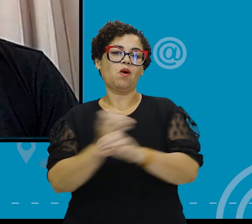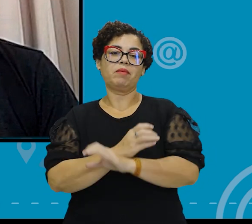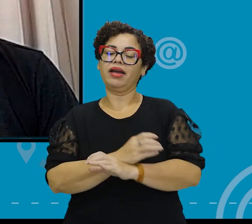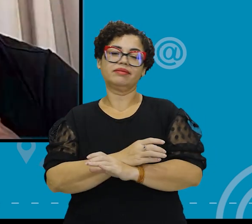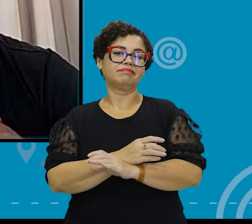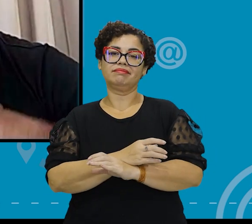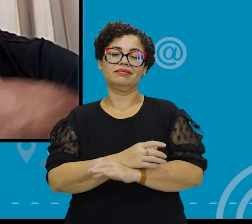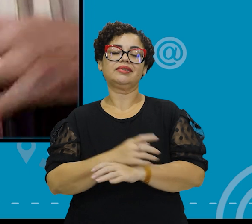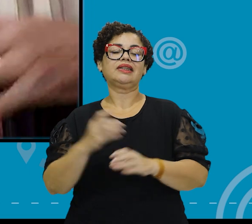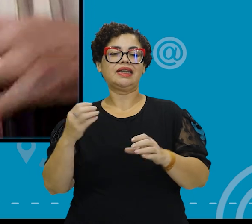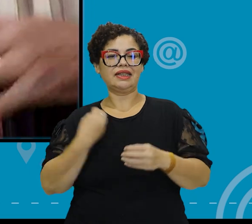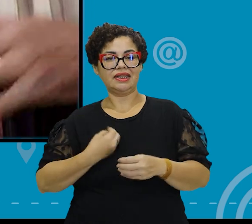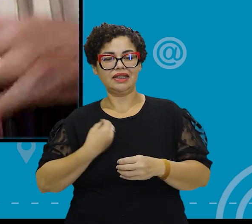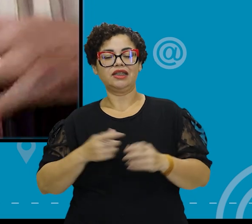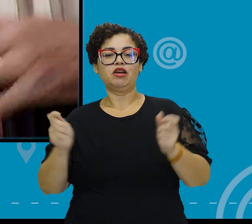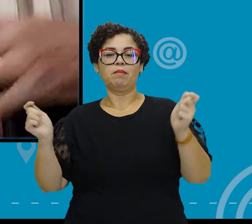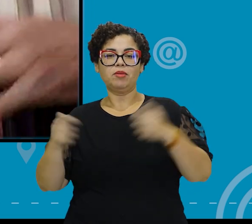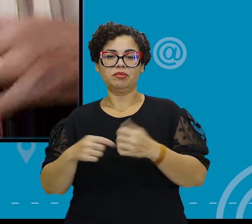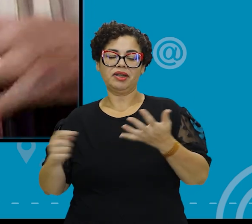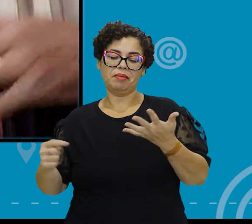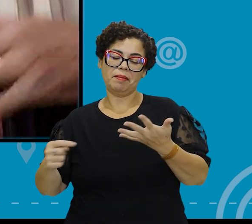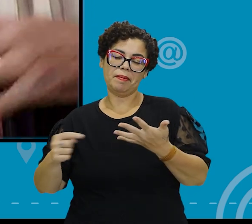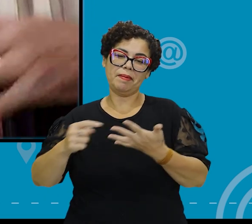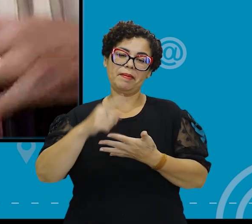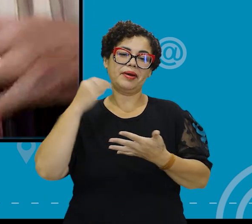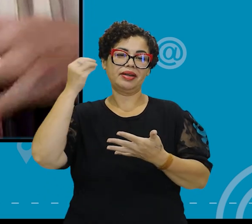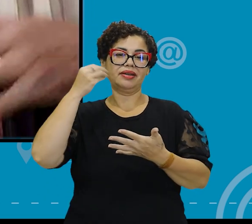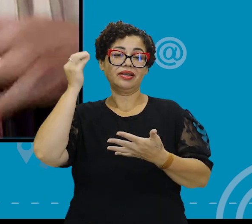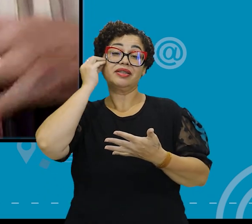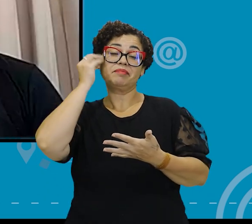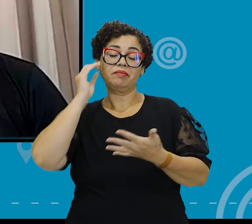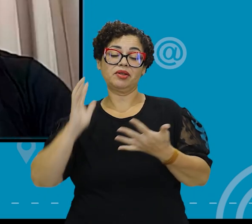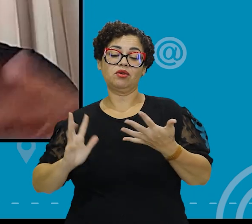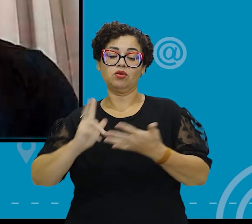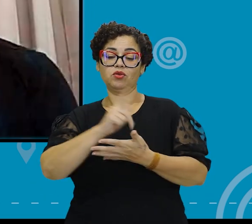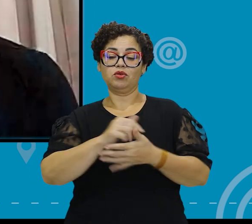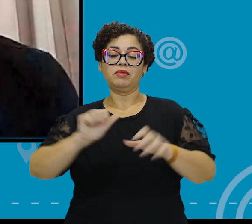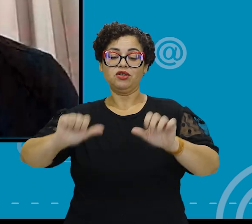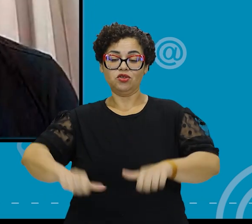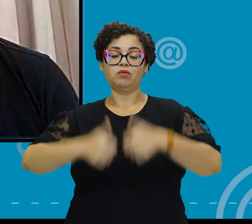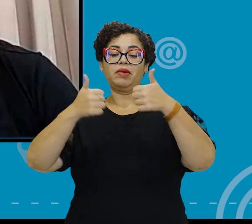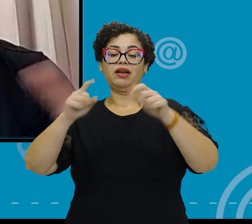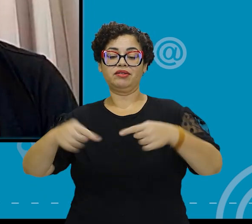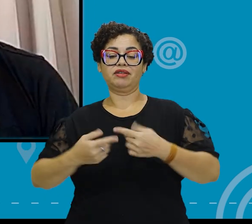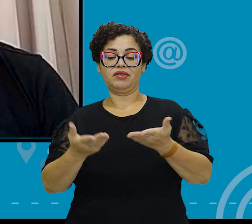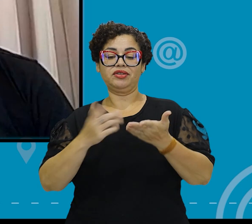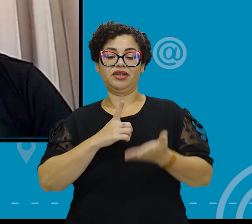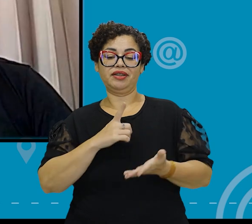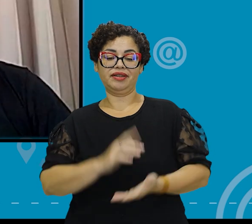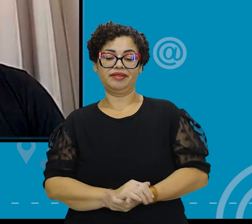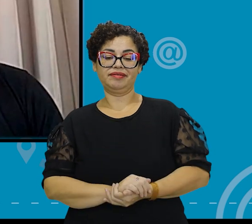mas existe todas as possibilidades da gente experimentar, né? para superar os desafios que estão aí,